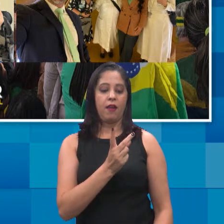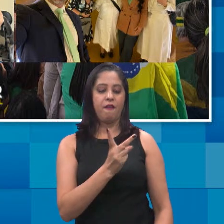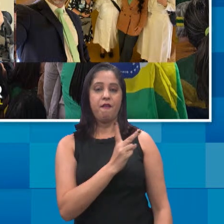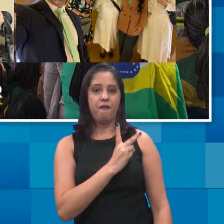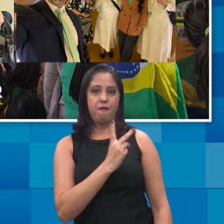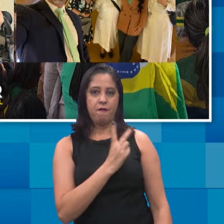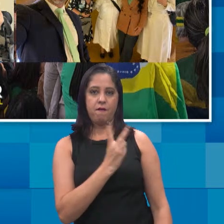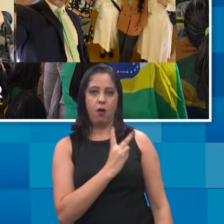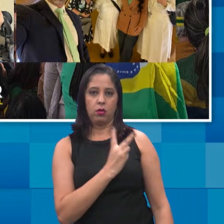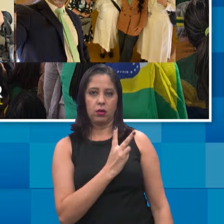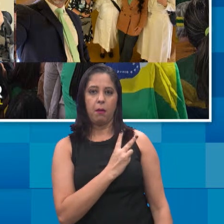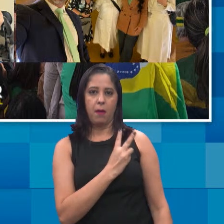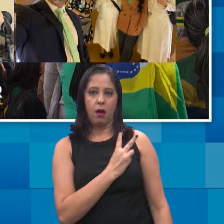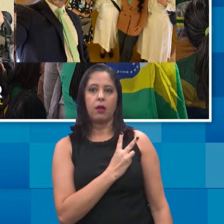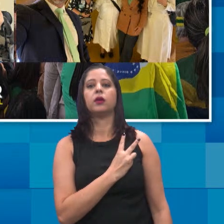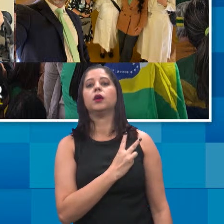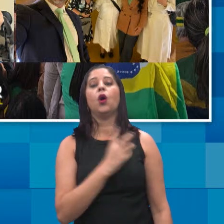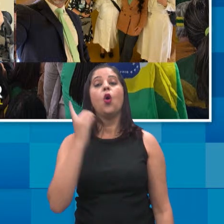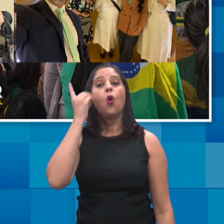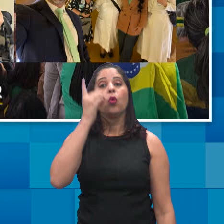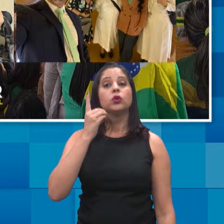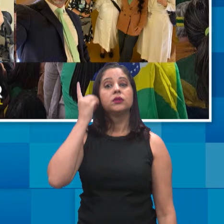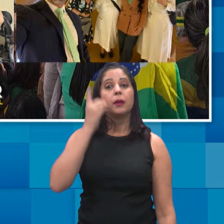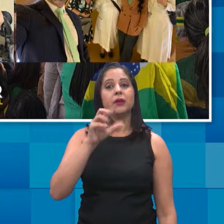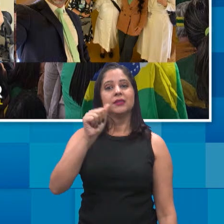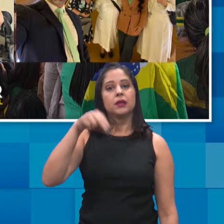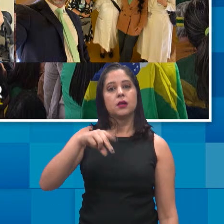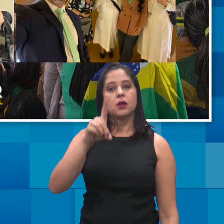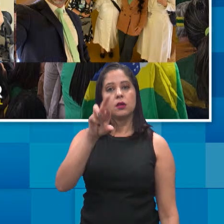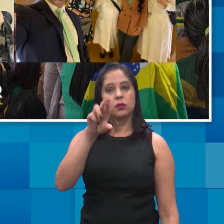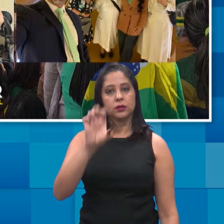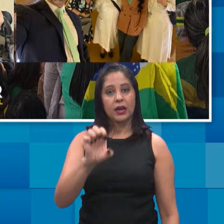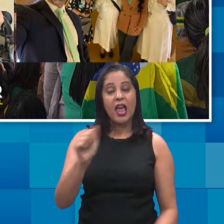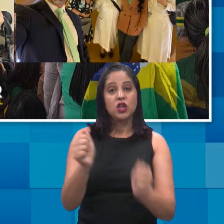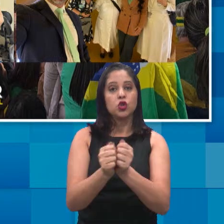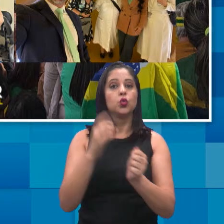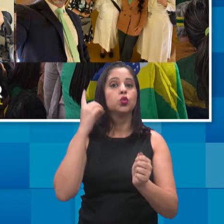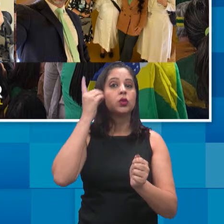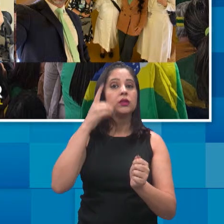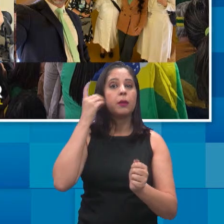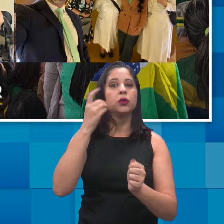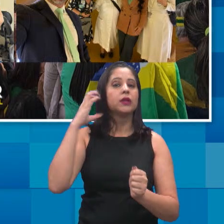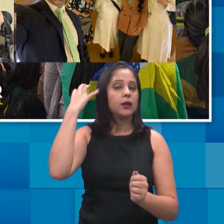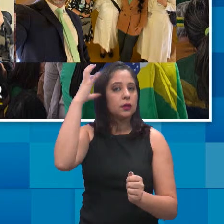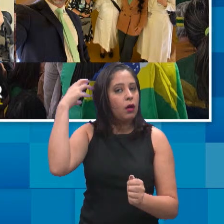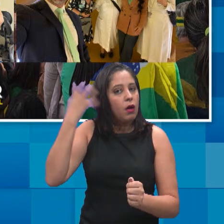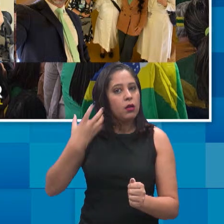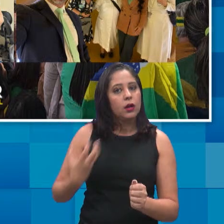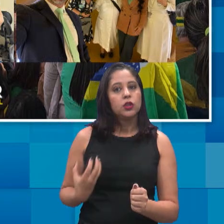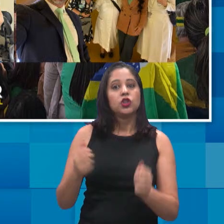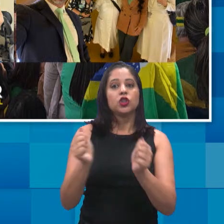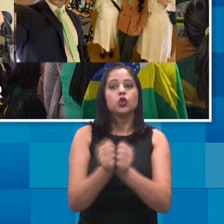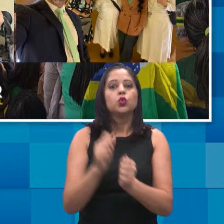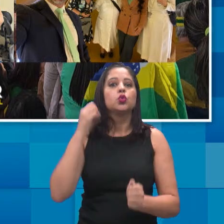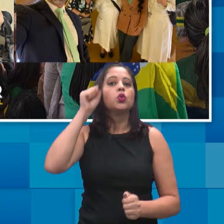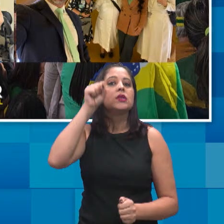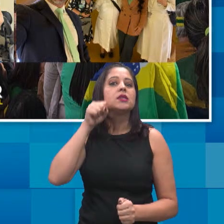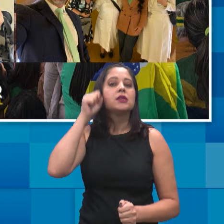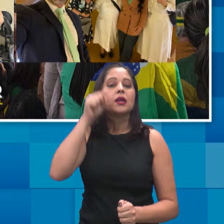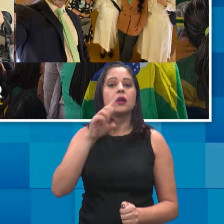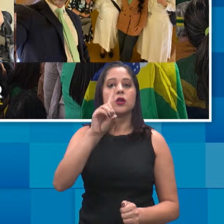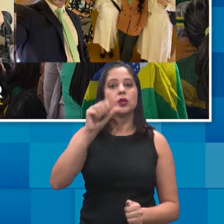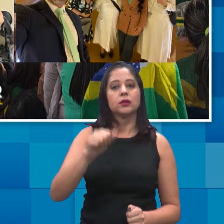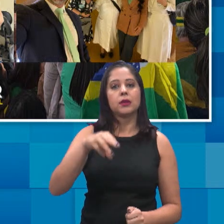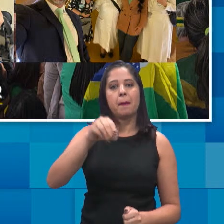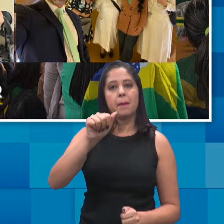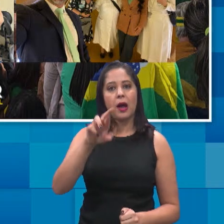Legislativa, o nosso deputado André do Prado, junto com a deputada Letícia, com a senadora Damares, com o senador Marcos Pontes,